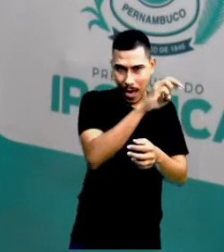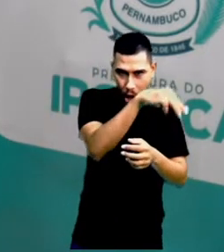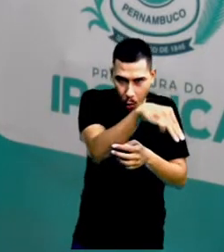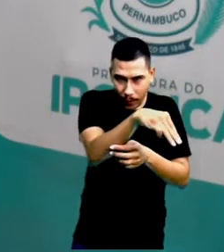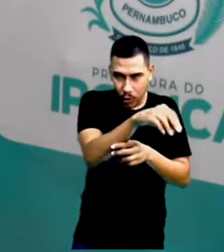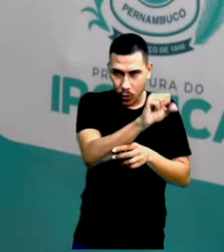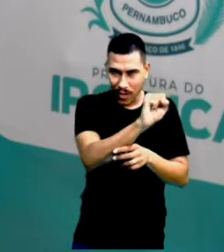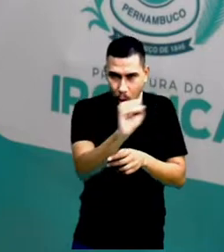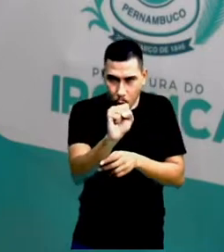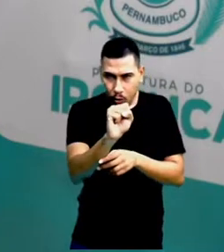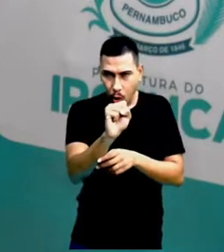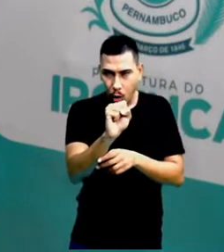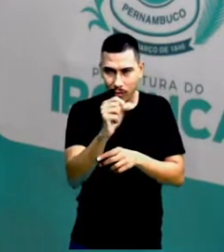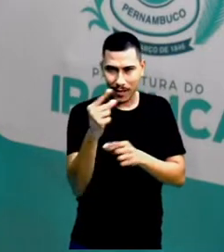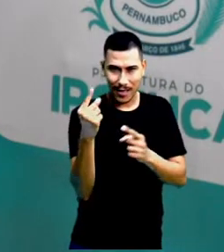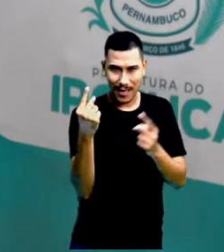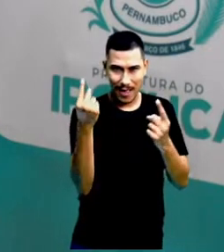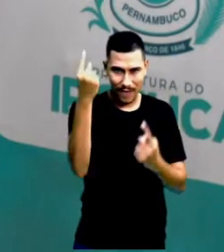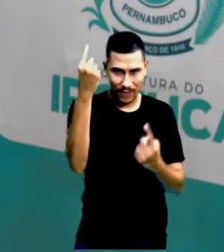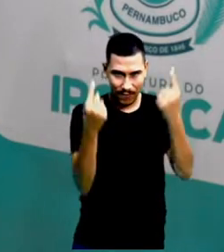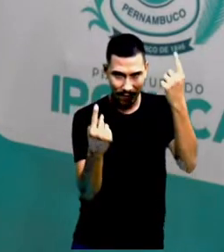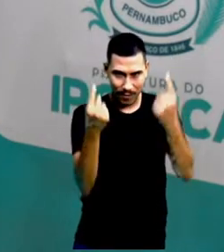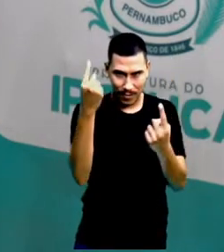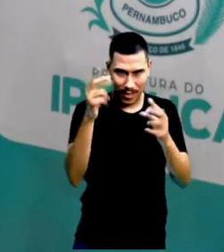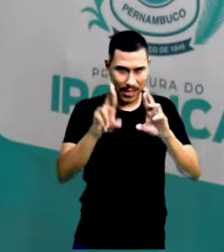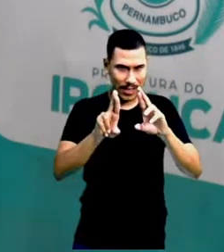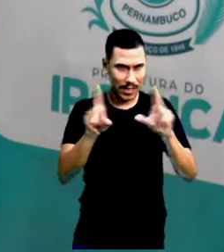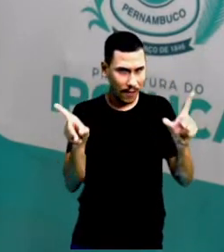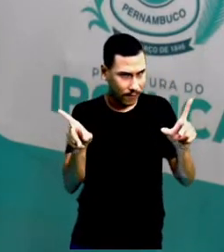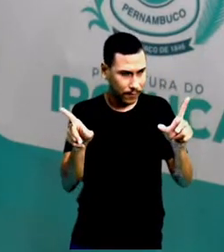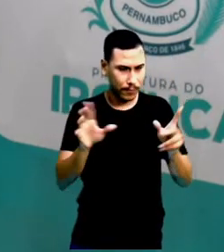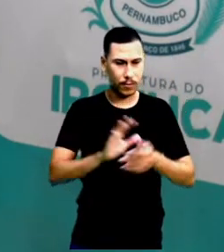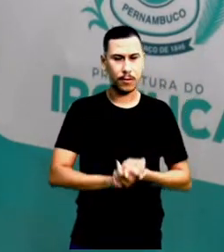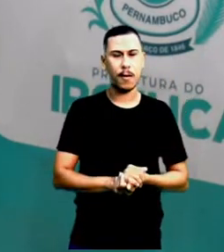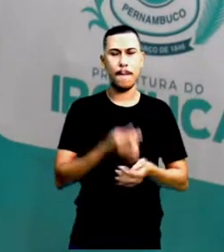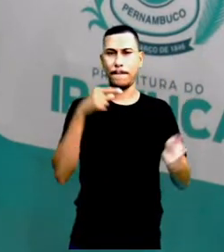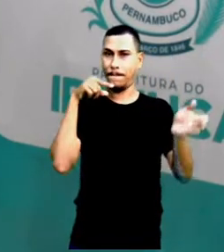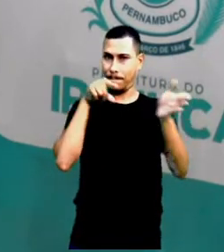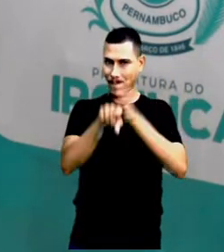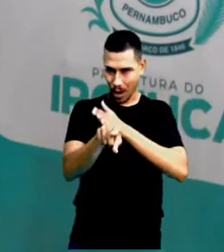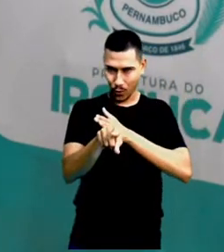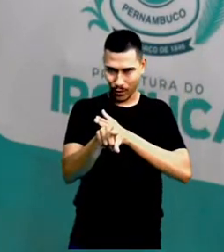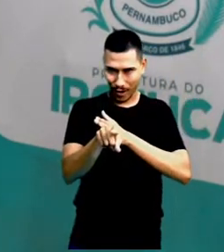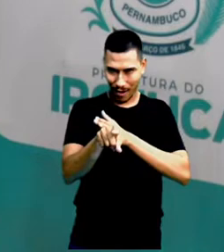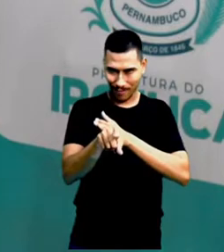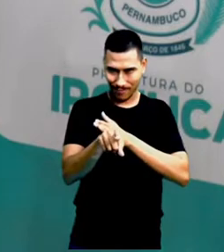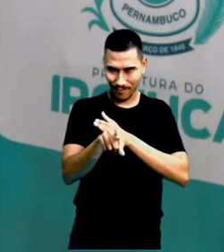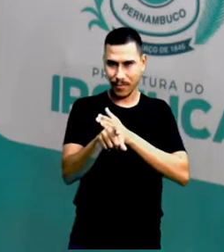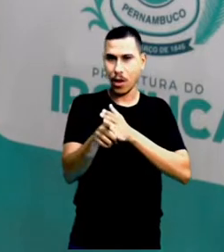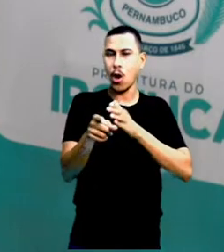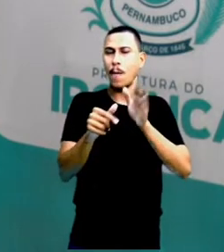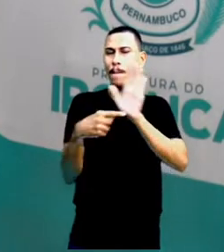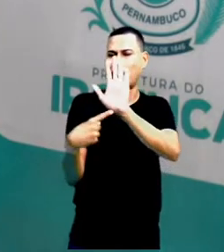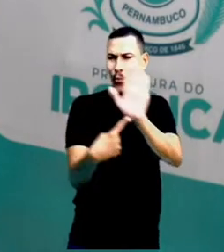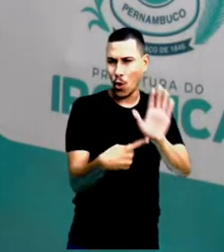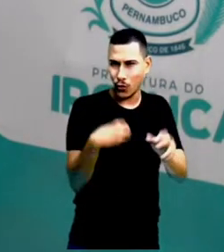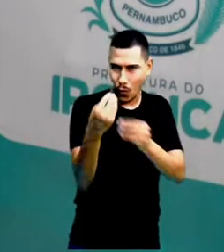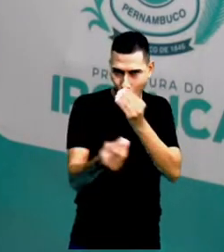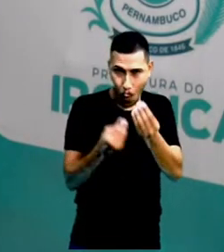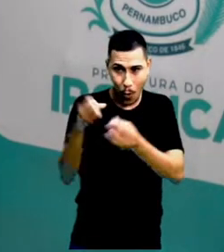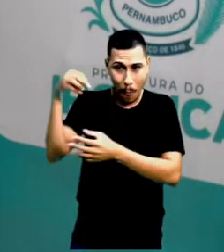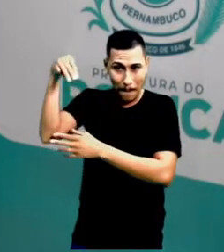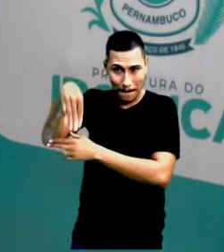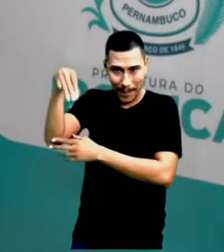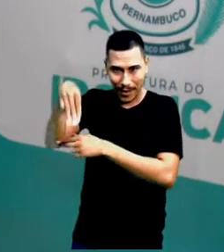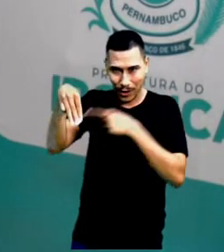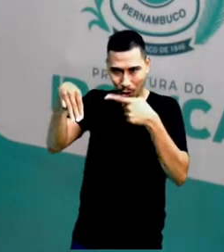segundo, grandezas diferentes. E a pergunta, ela está em minuto e nós estamos,